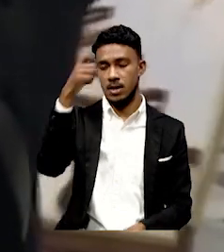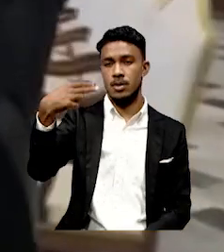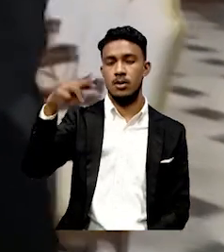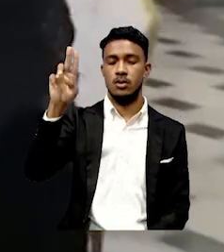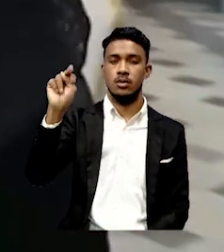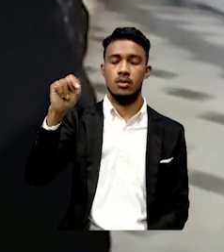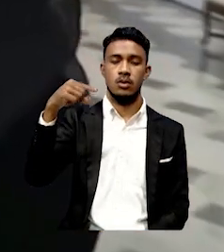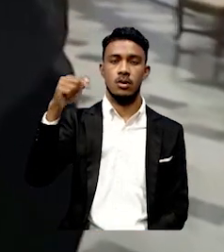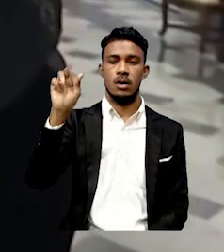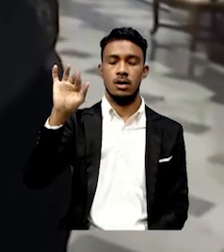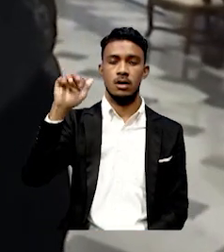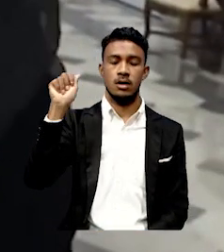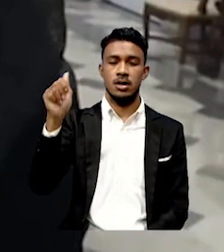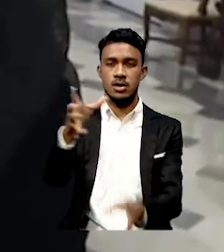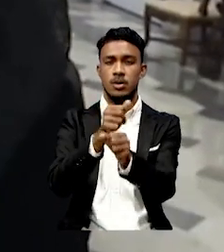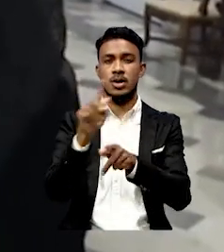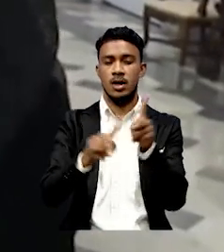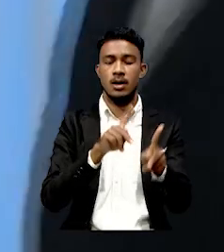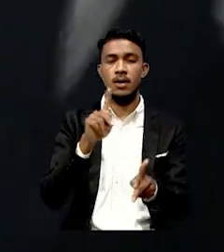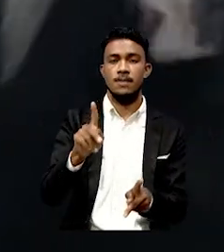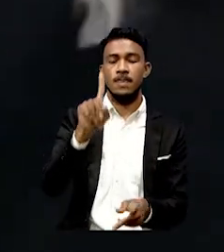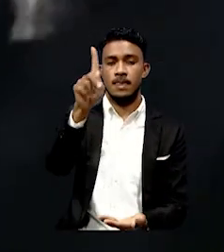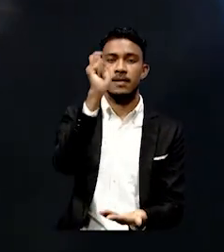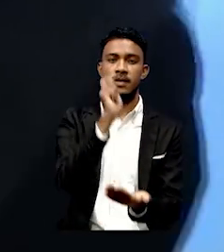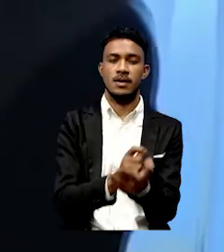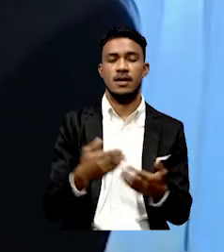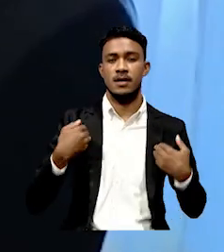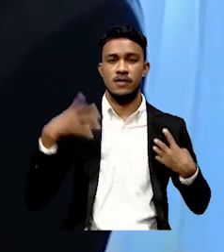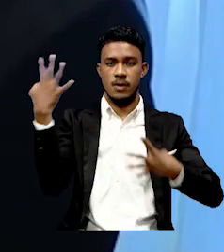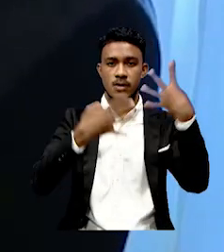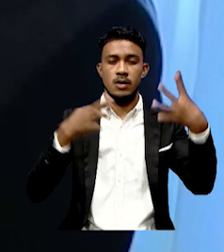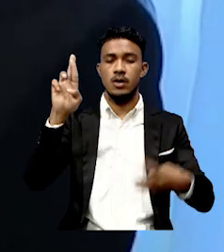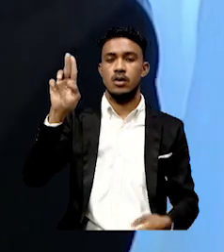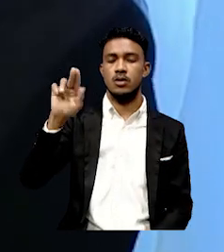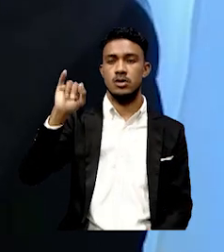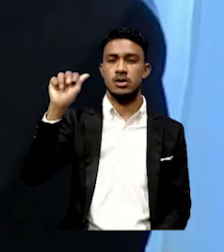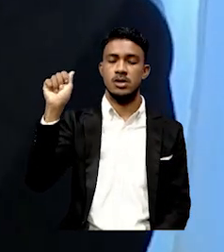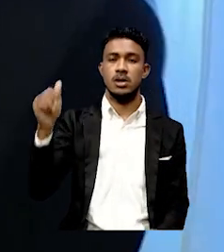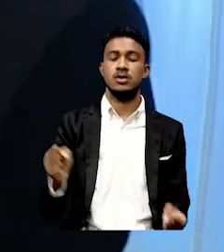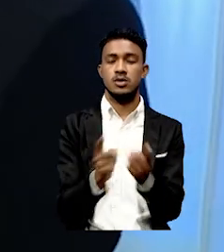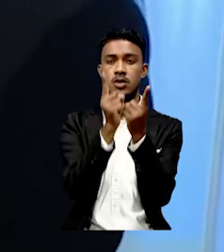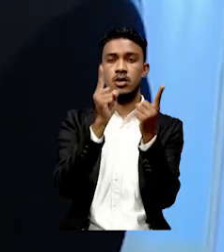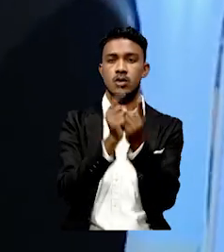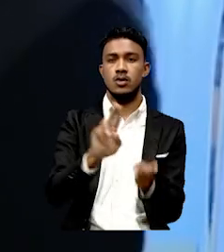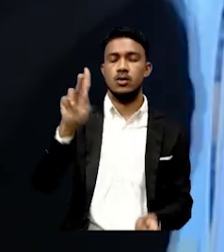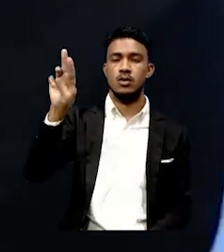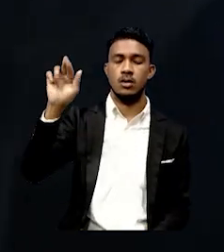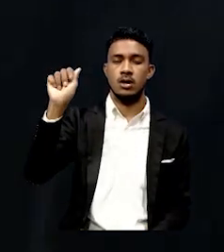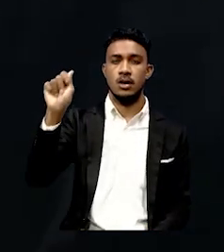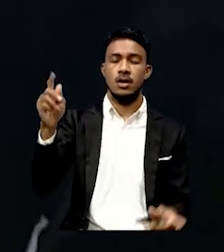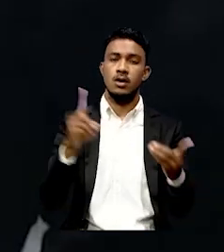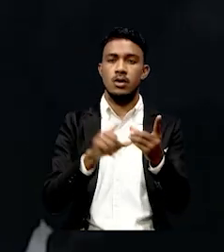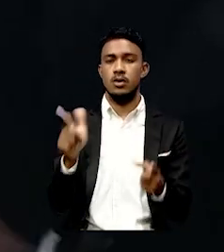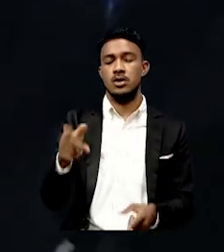simula refugiado quase tocou ida recém, a foi mostra invasão Rússia contra a Ucrânia desde Lorong Ruanurusinghat foi em fevereiro